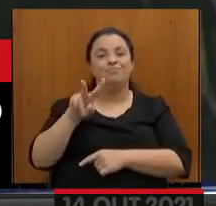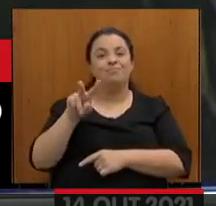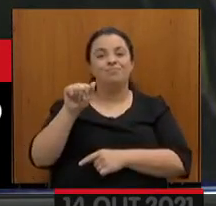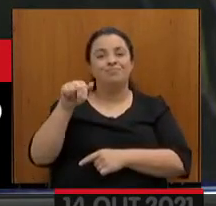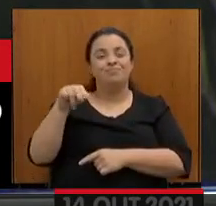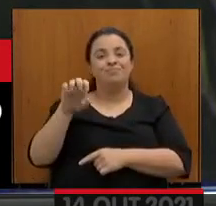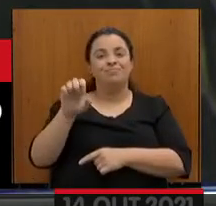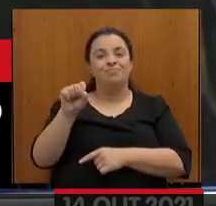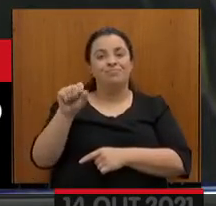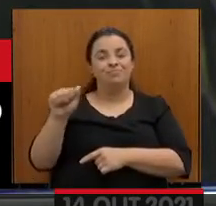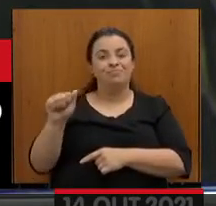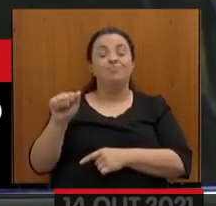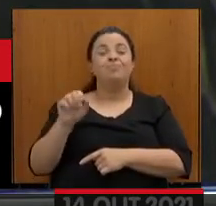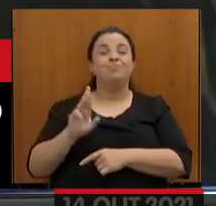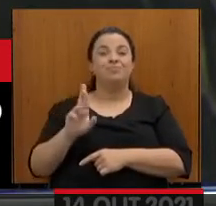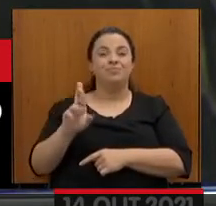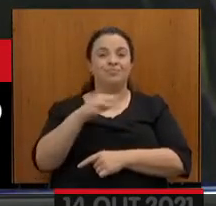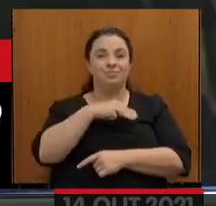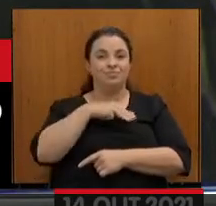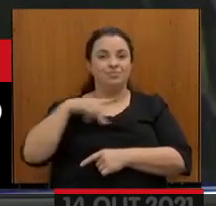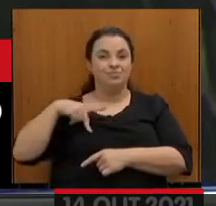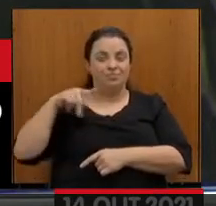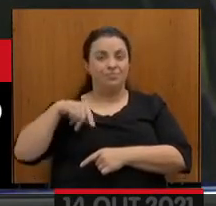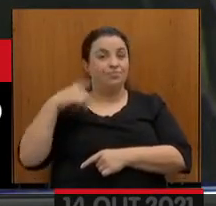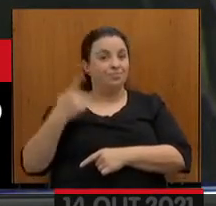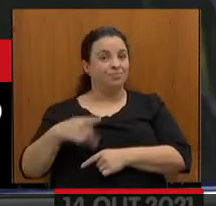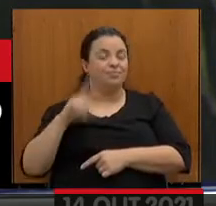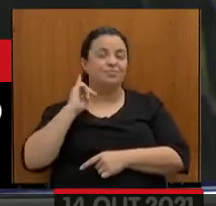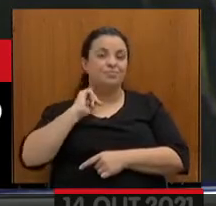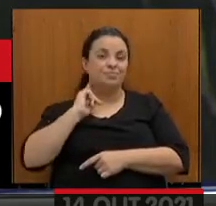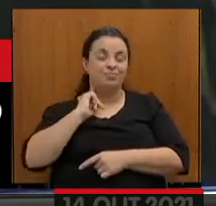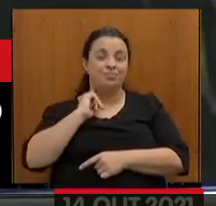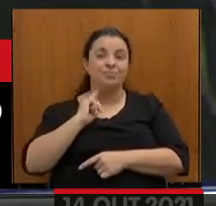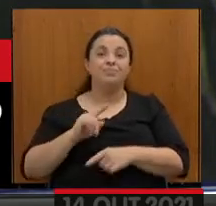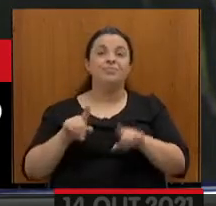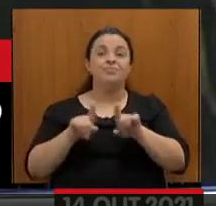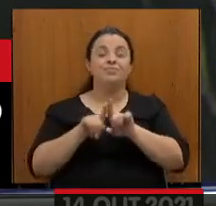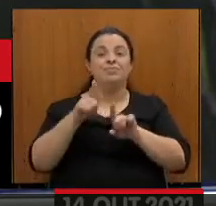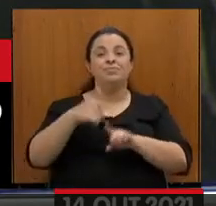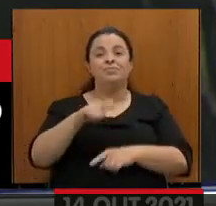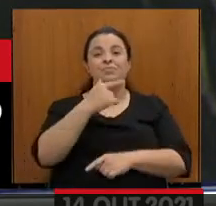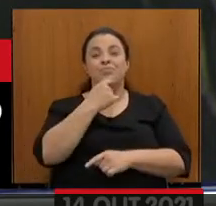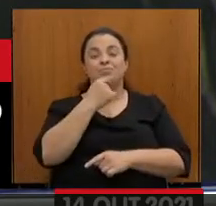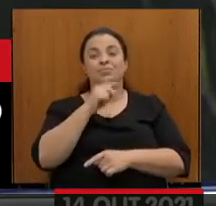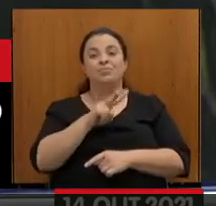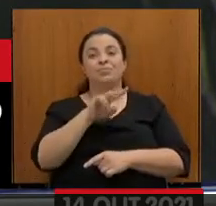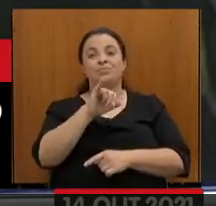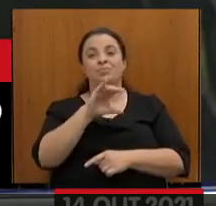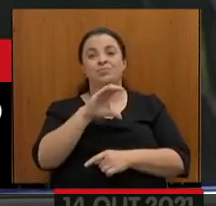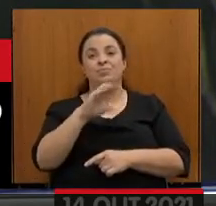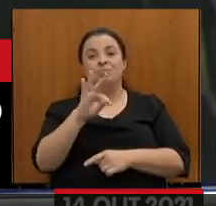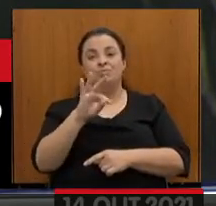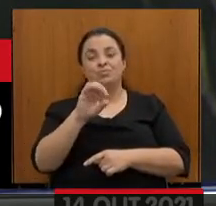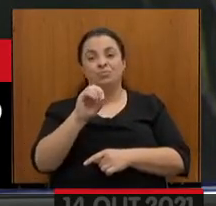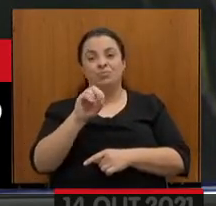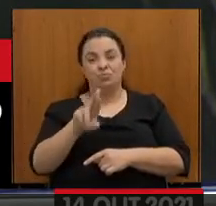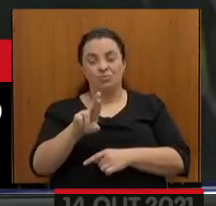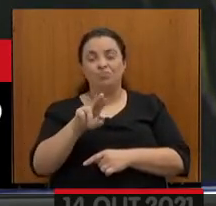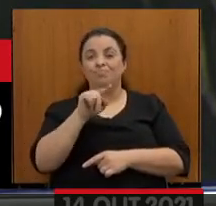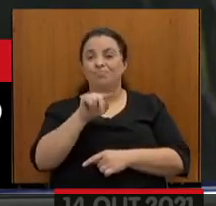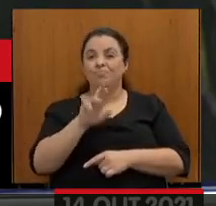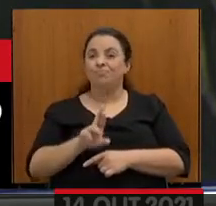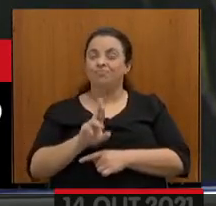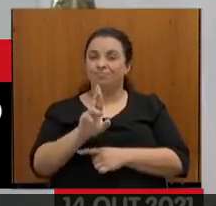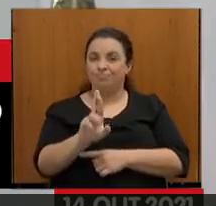Horta, representando aqui o Ministério Público de Minas Gerais. E o senhor Victor Gabrois, representando